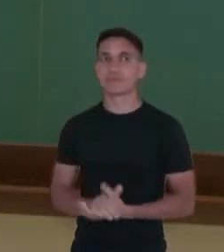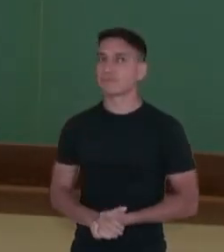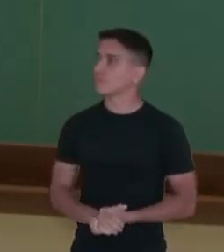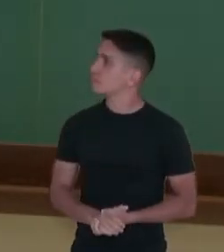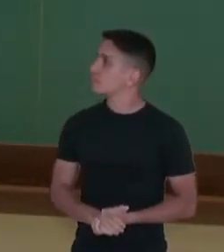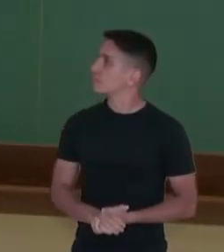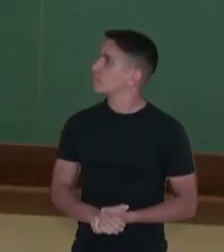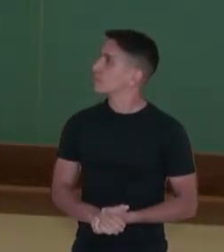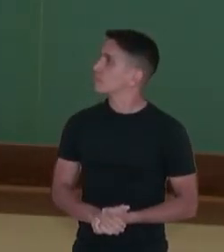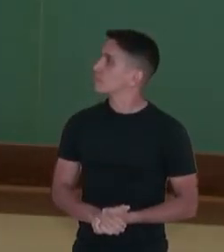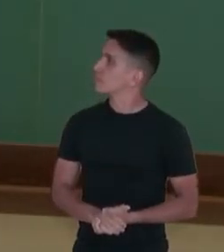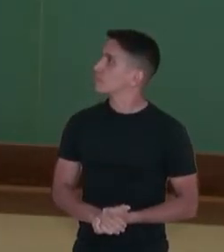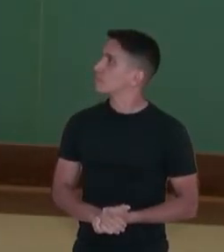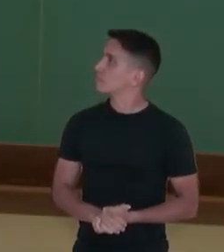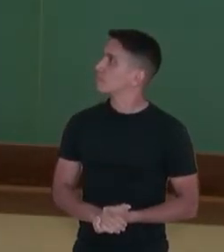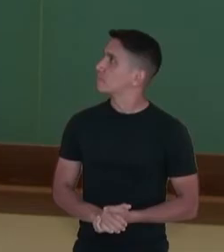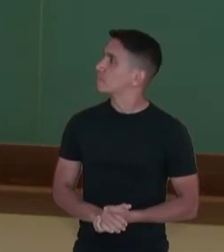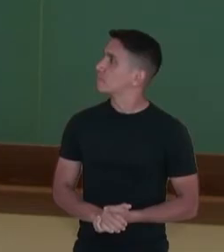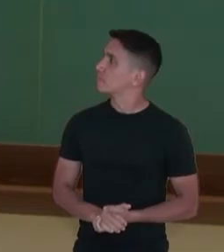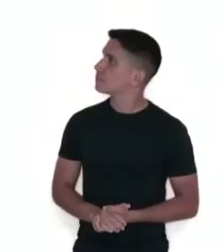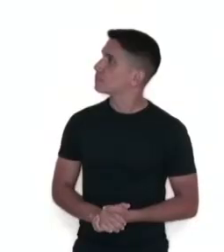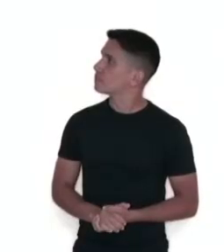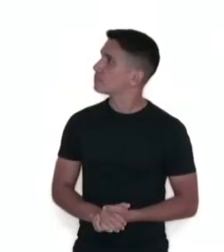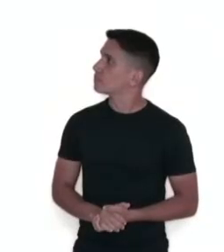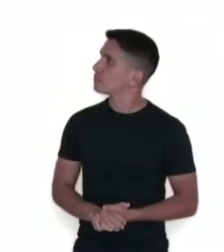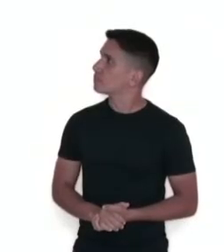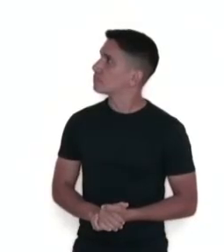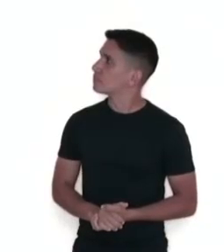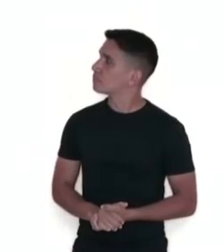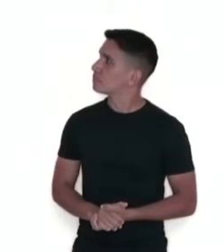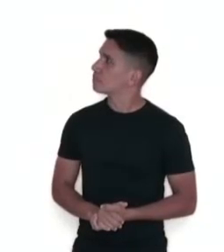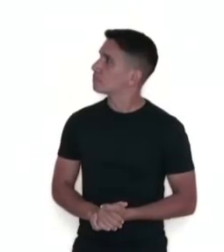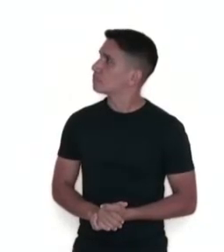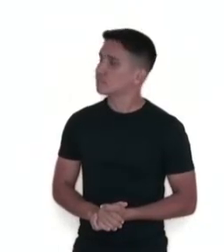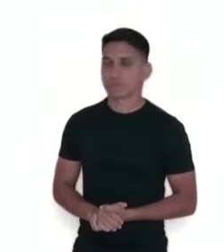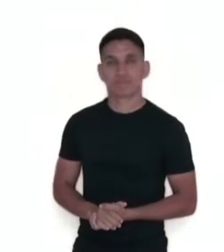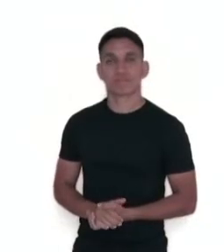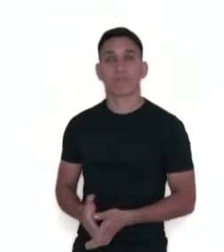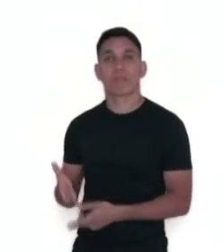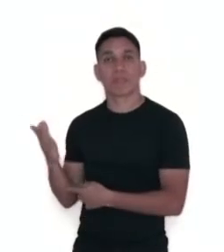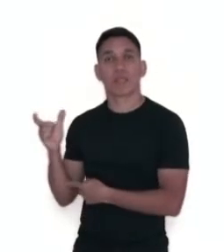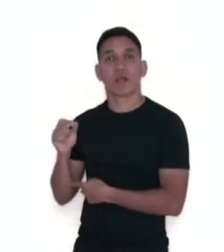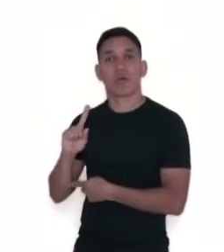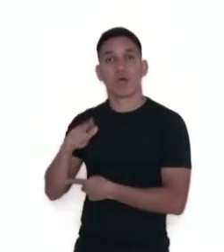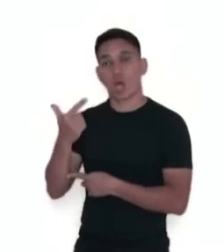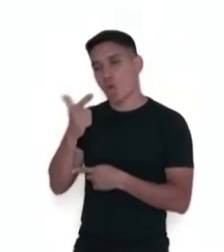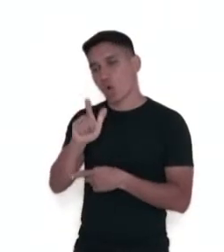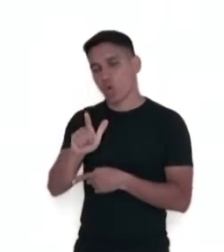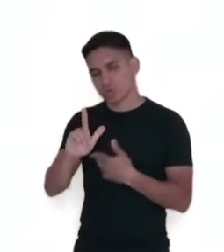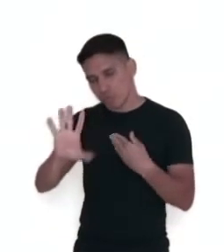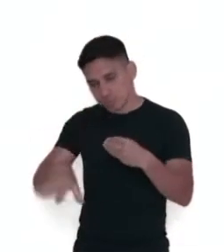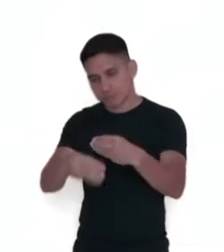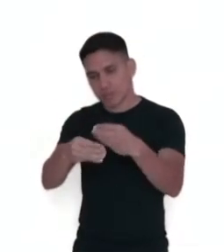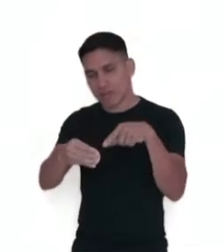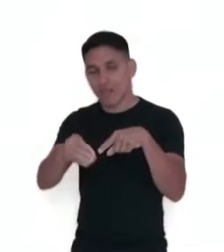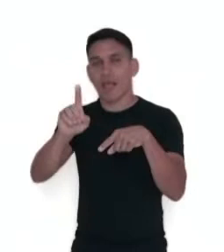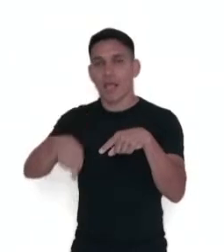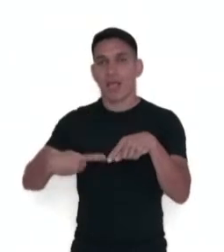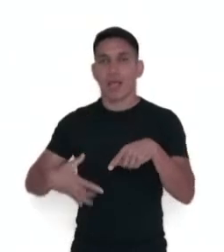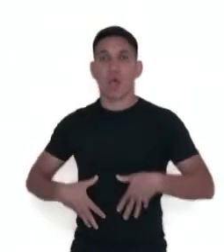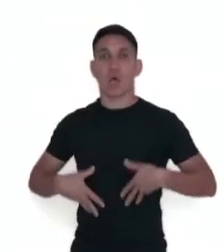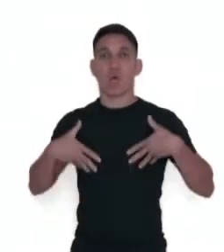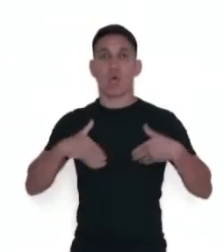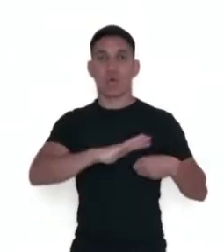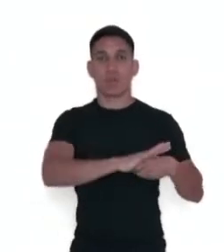was followed by Pride and Prejudice in 1813. Né? Então, esse foi seguido por Orgulho e Preconceito,